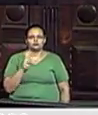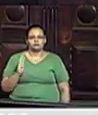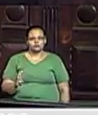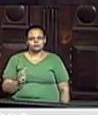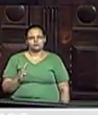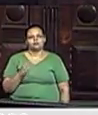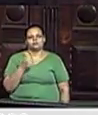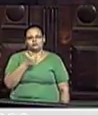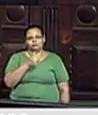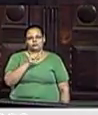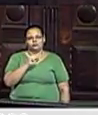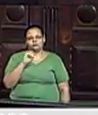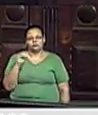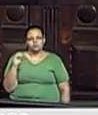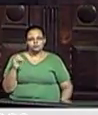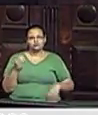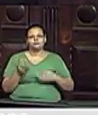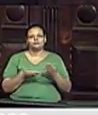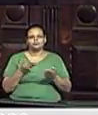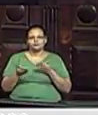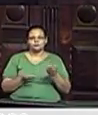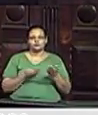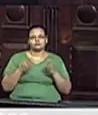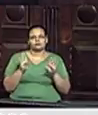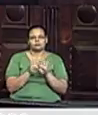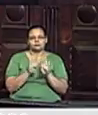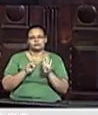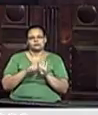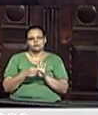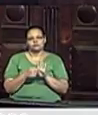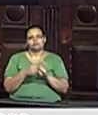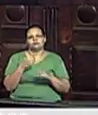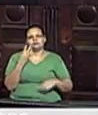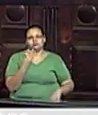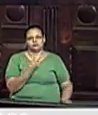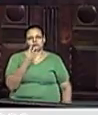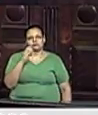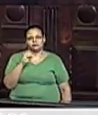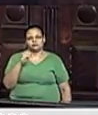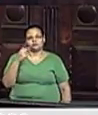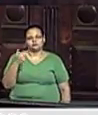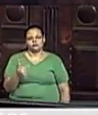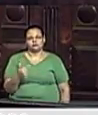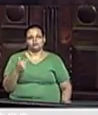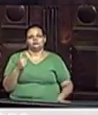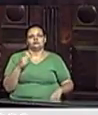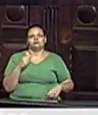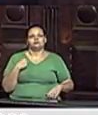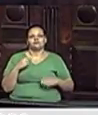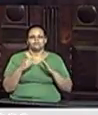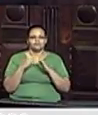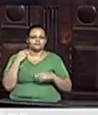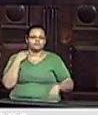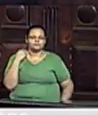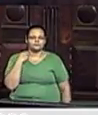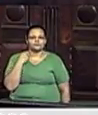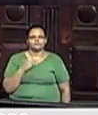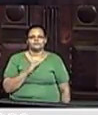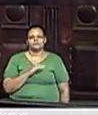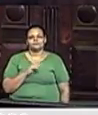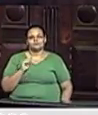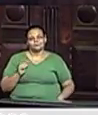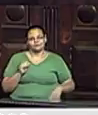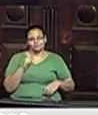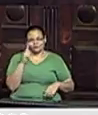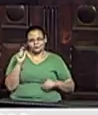de atendimento. Serão fechadas 402 agências e outras 379